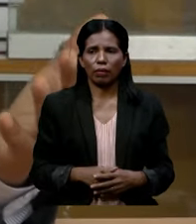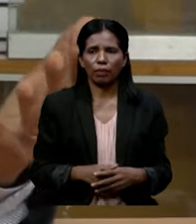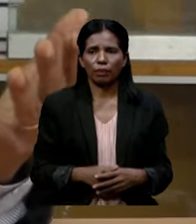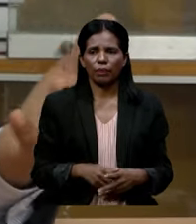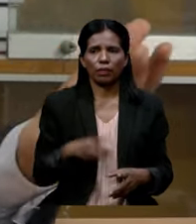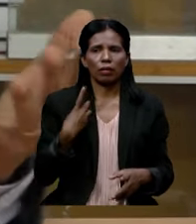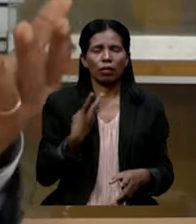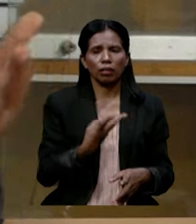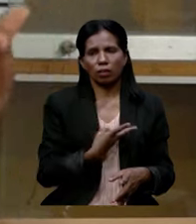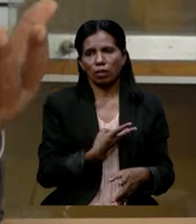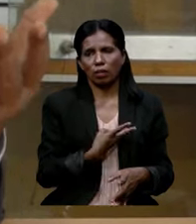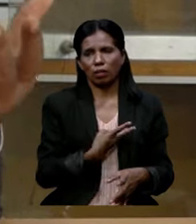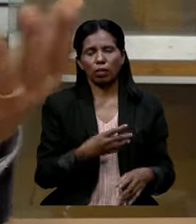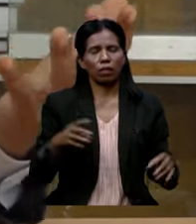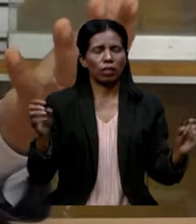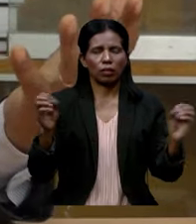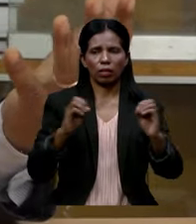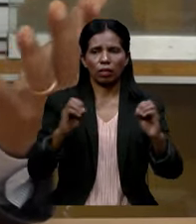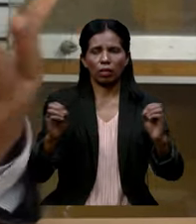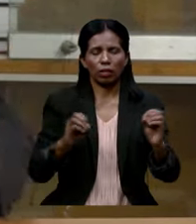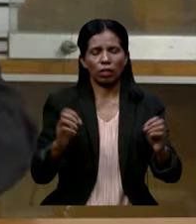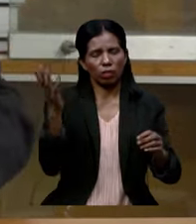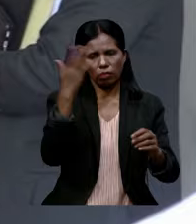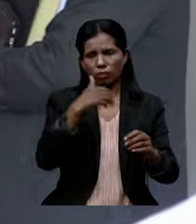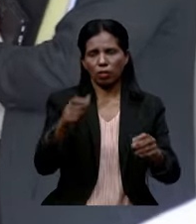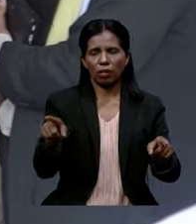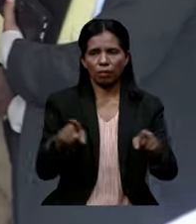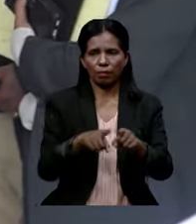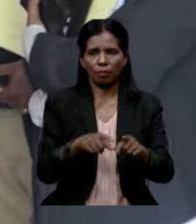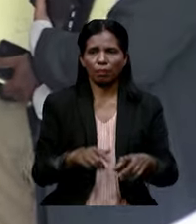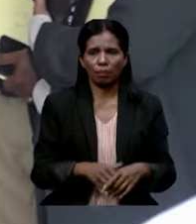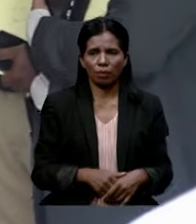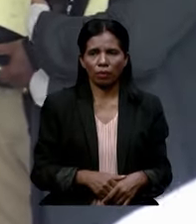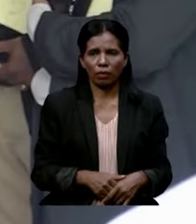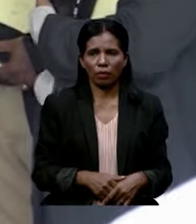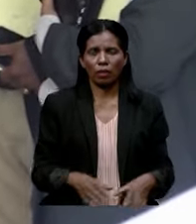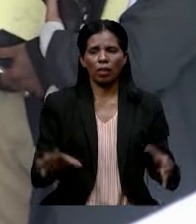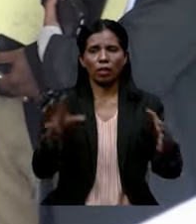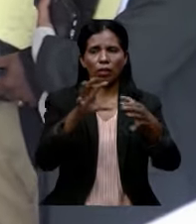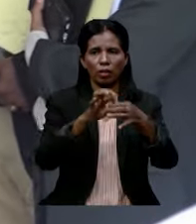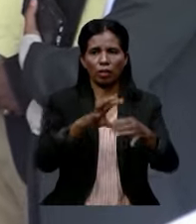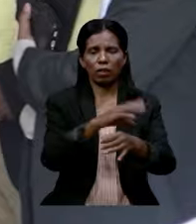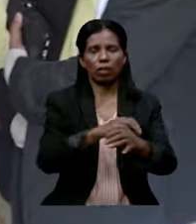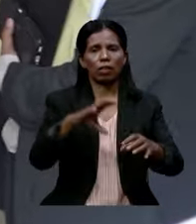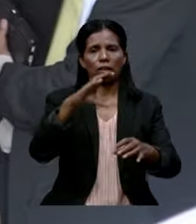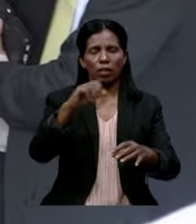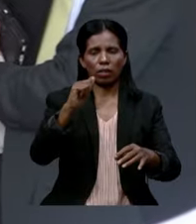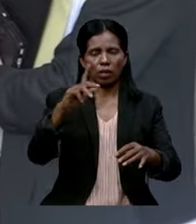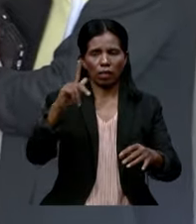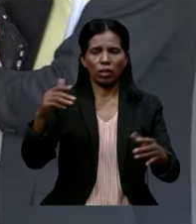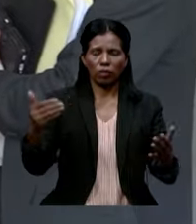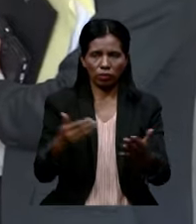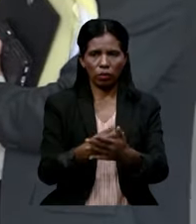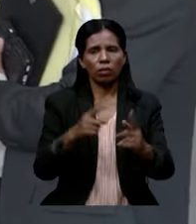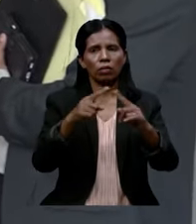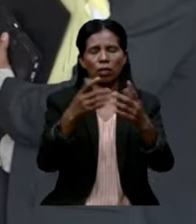ita ladun furak no hanesane tau. Ligado ao vagatura comissário CAC, nebeto horas que nesse